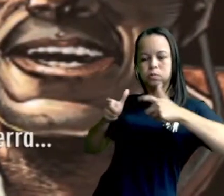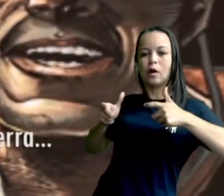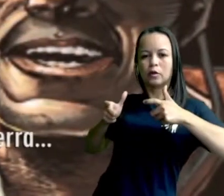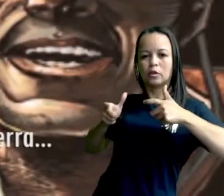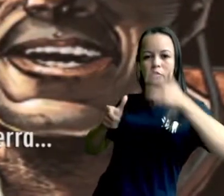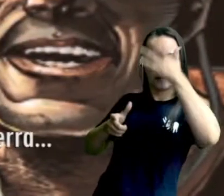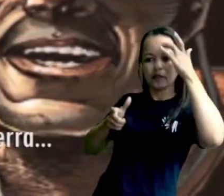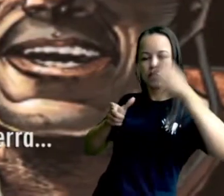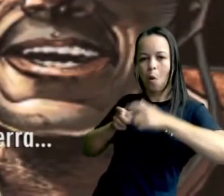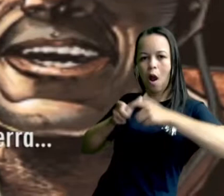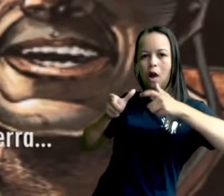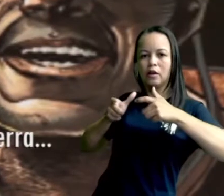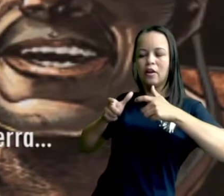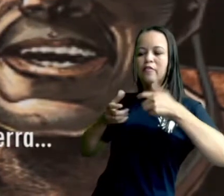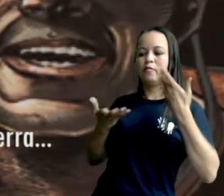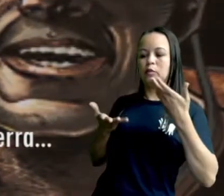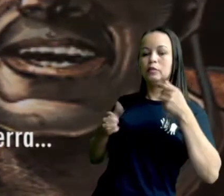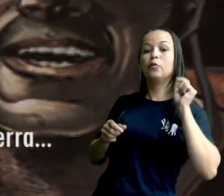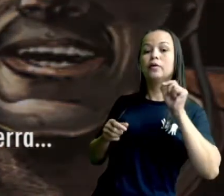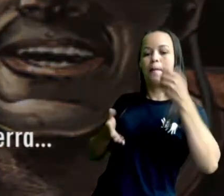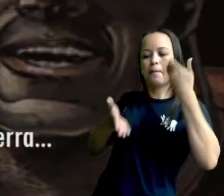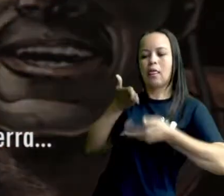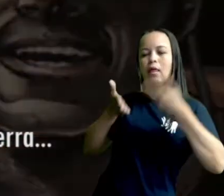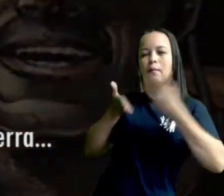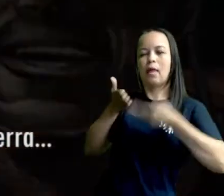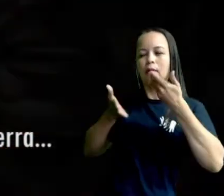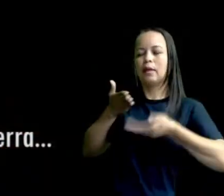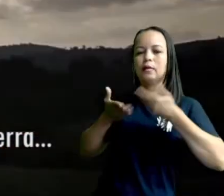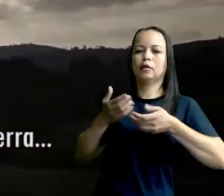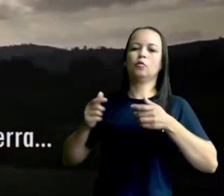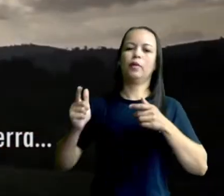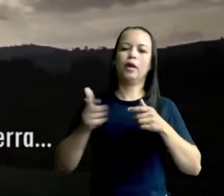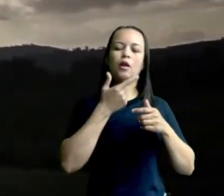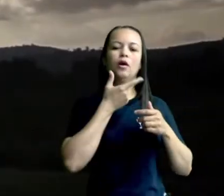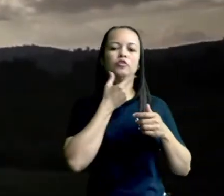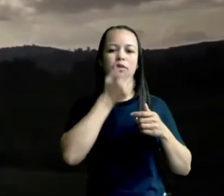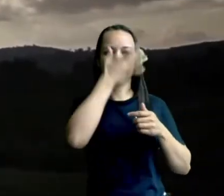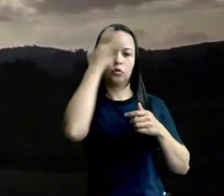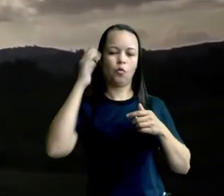número, viram-se derrotados pelos bravos defensores de nossa terra.